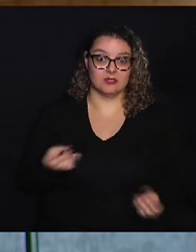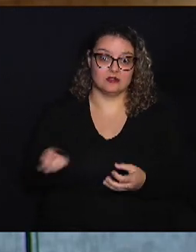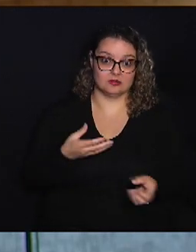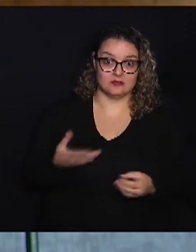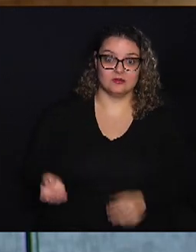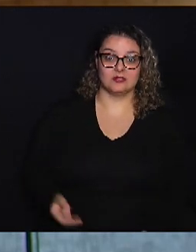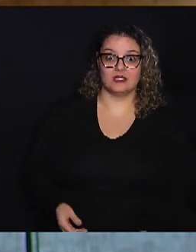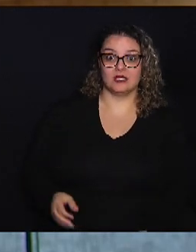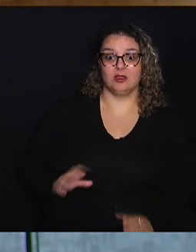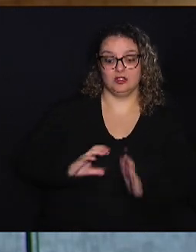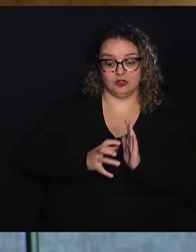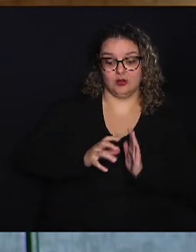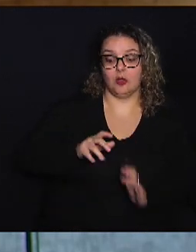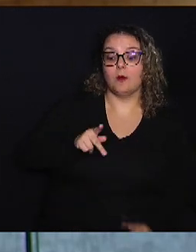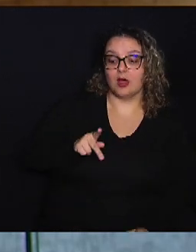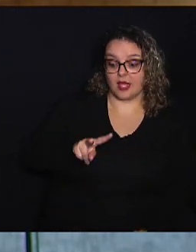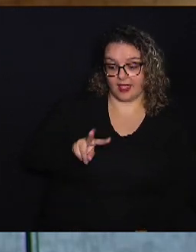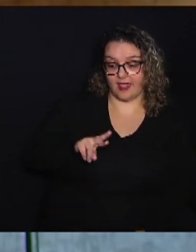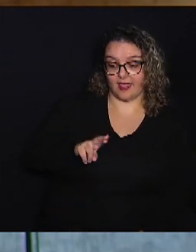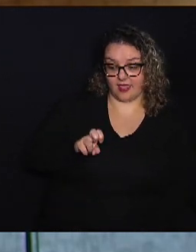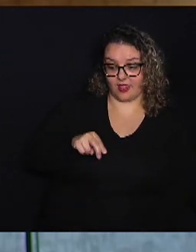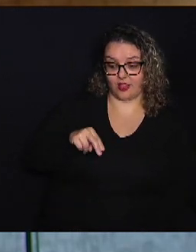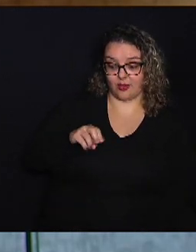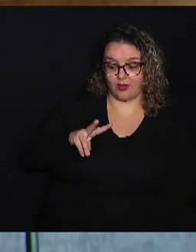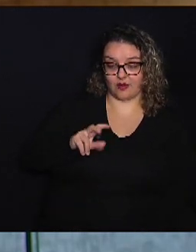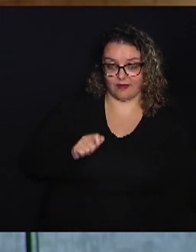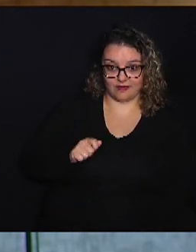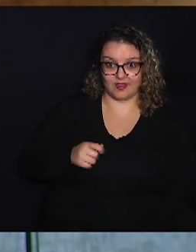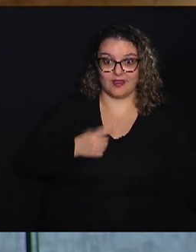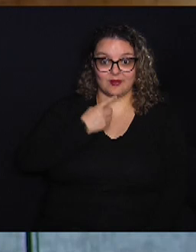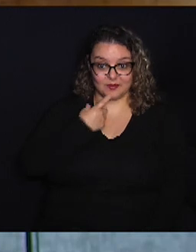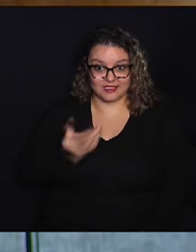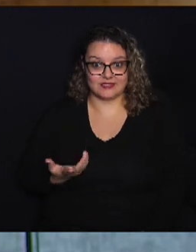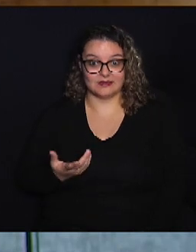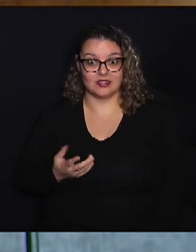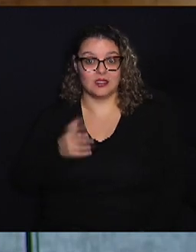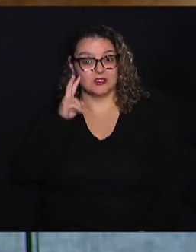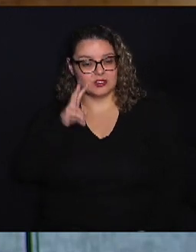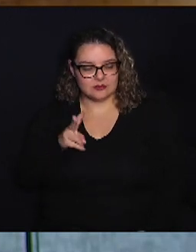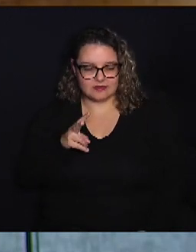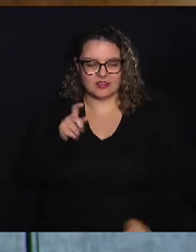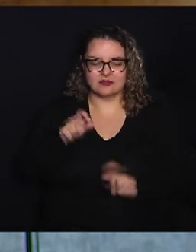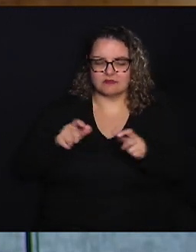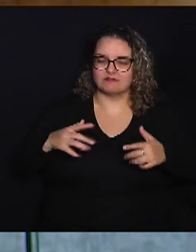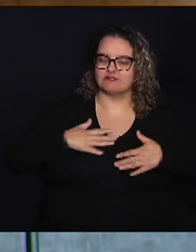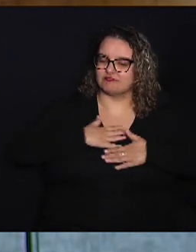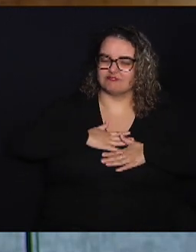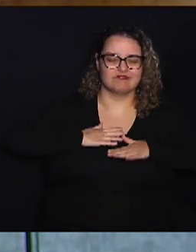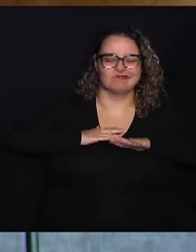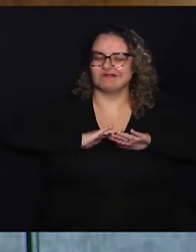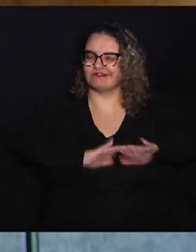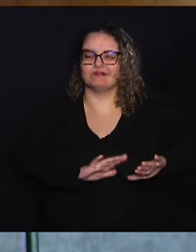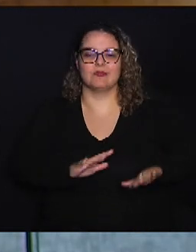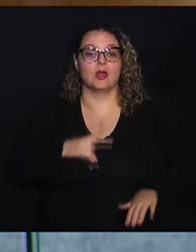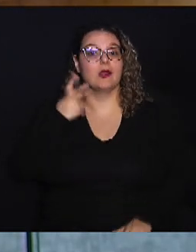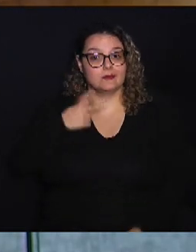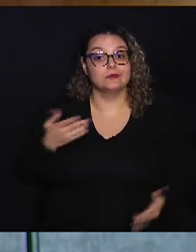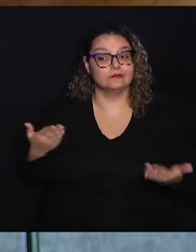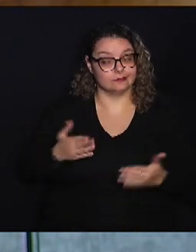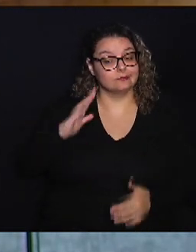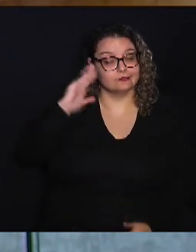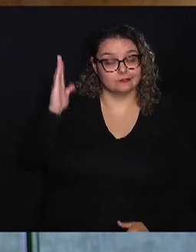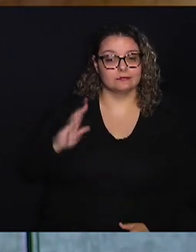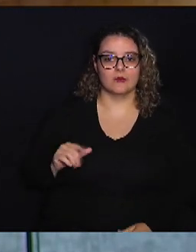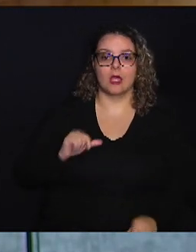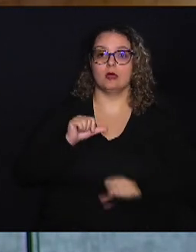Renova Campinas, tentar renovar isso, né, porque a gente vê hoje a insatisfação geral com a política atual brasileira. Os estudantes